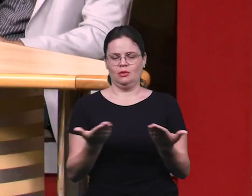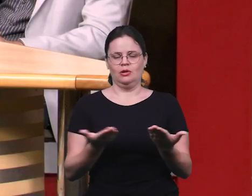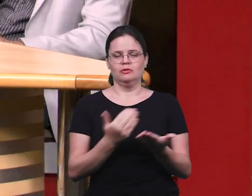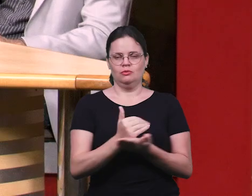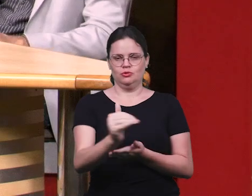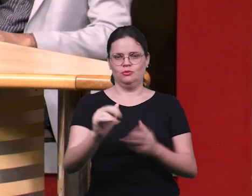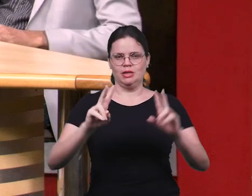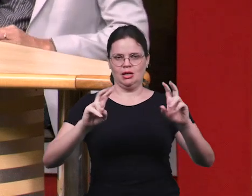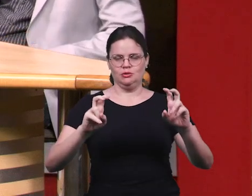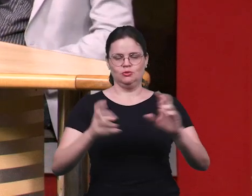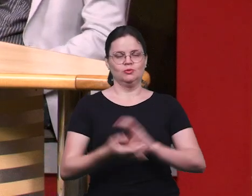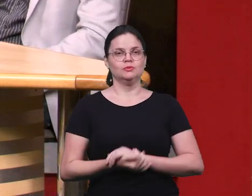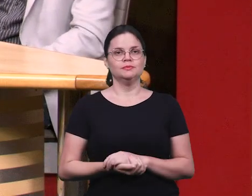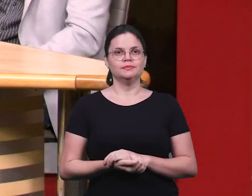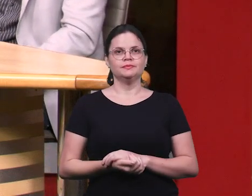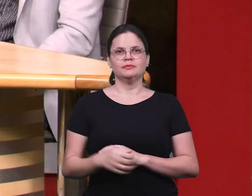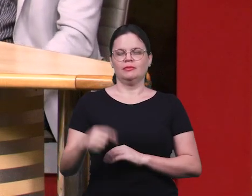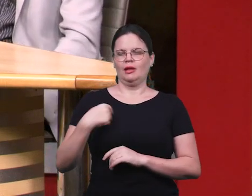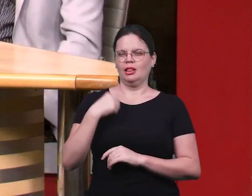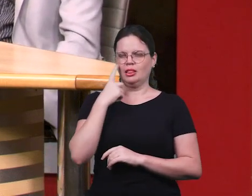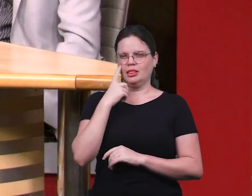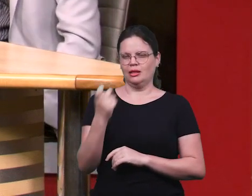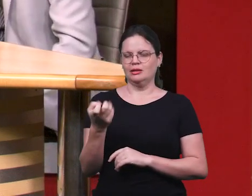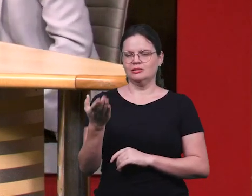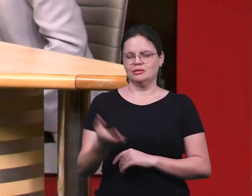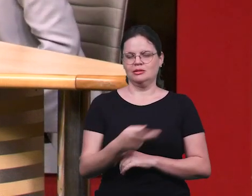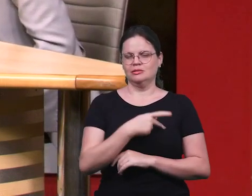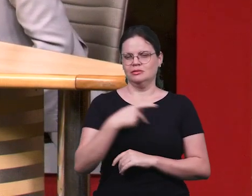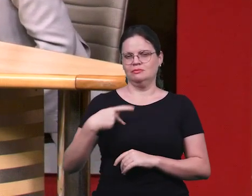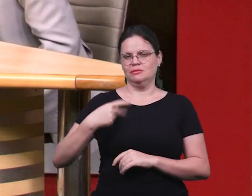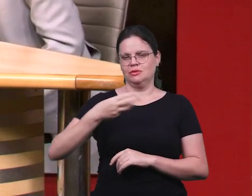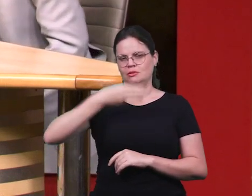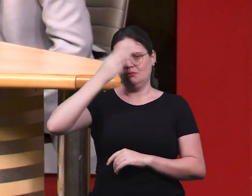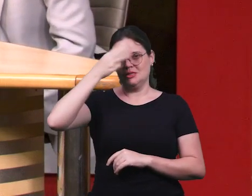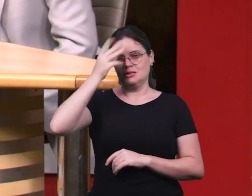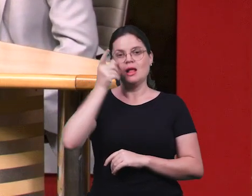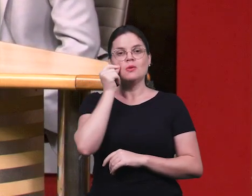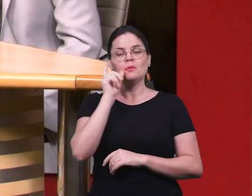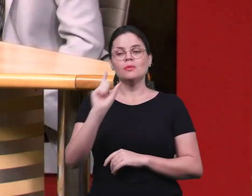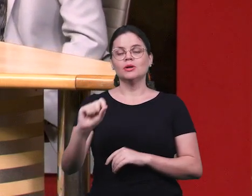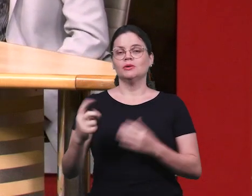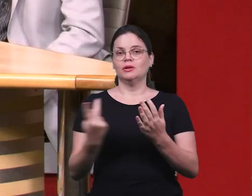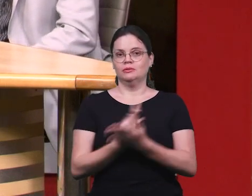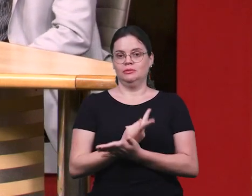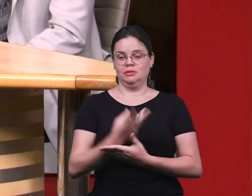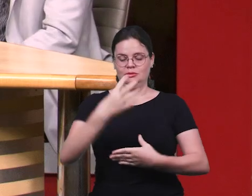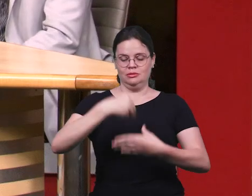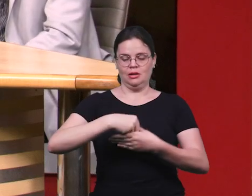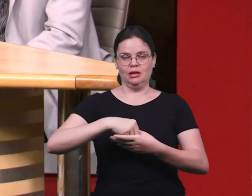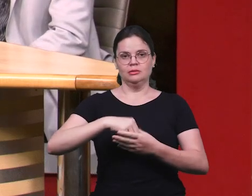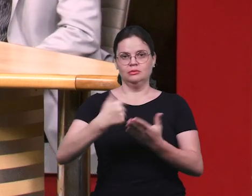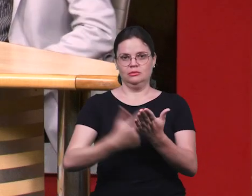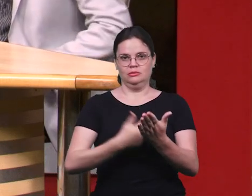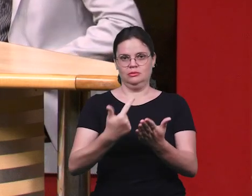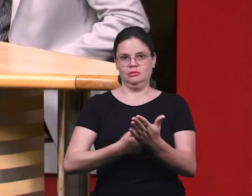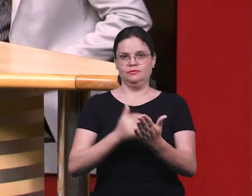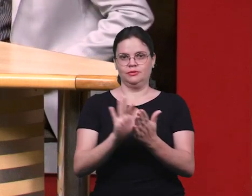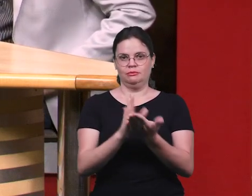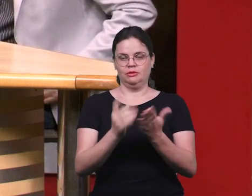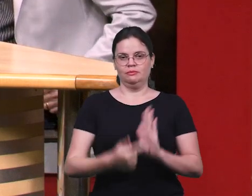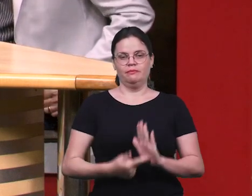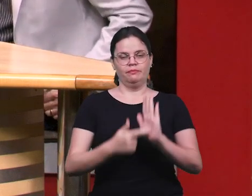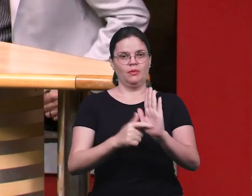É muito interessante, Marcelo, que assim, a gente vê na palavra de Deus, em toda a